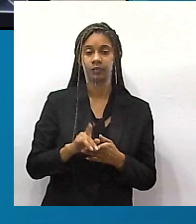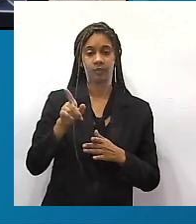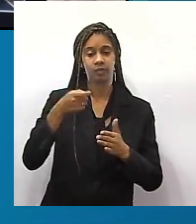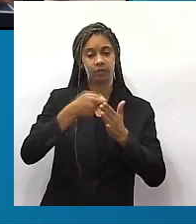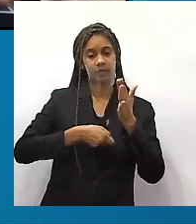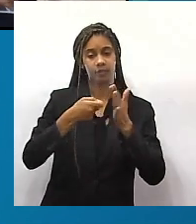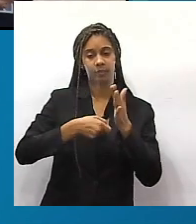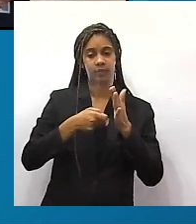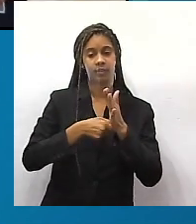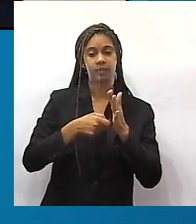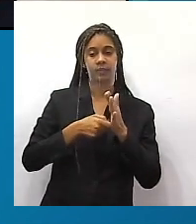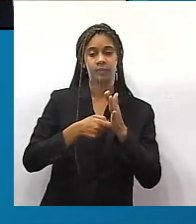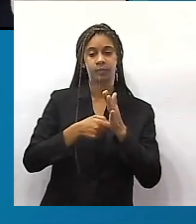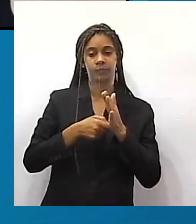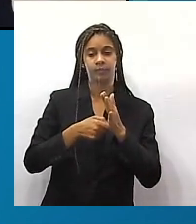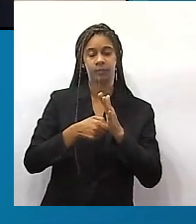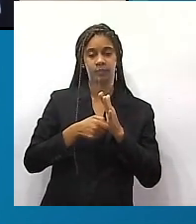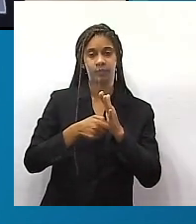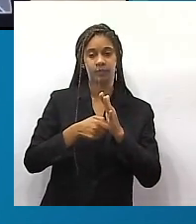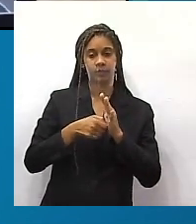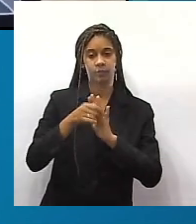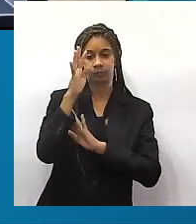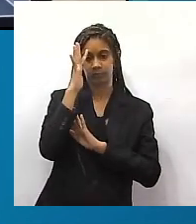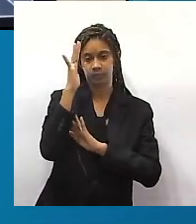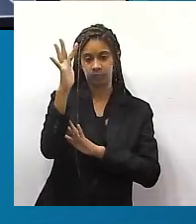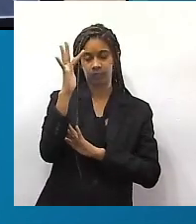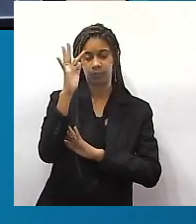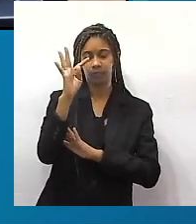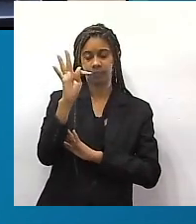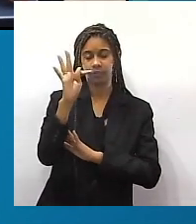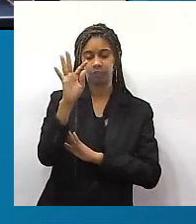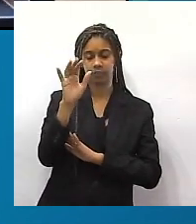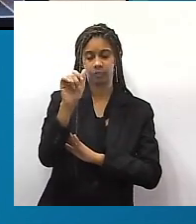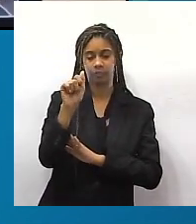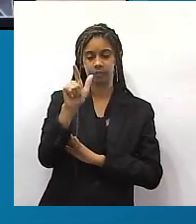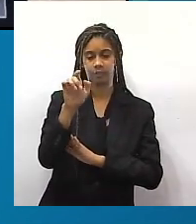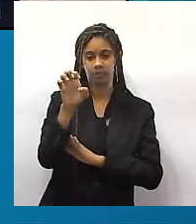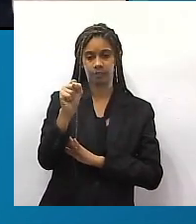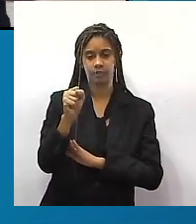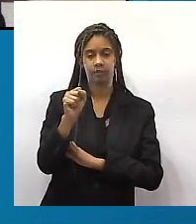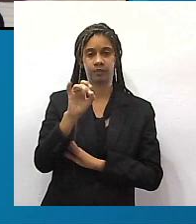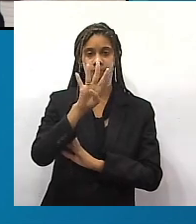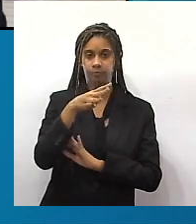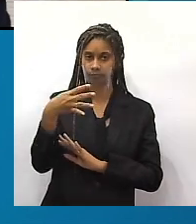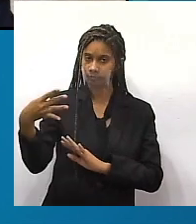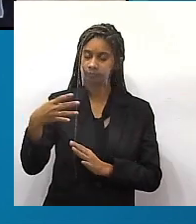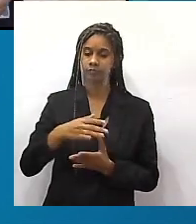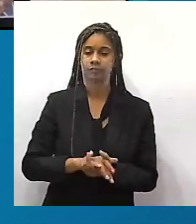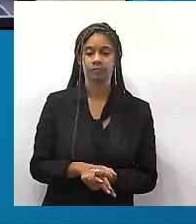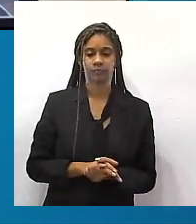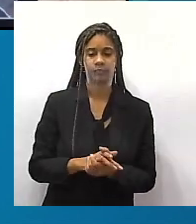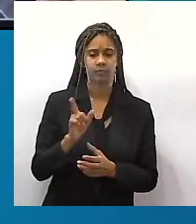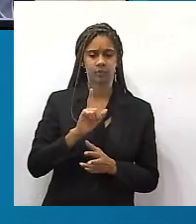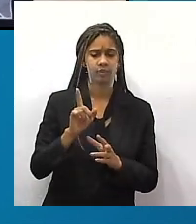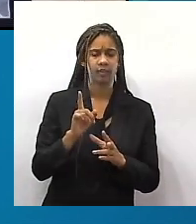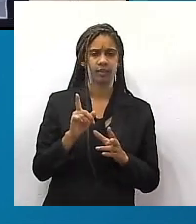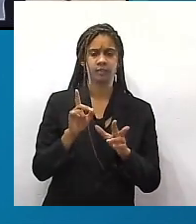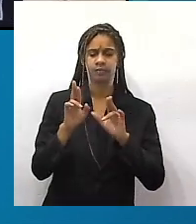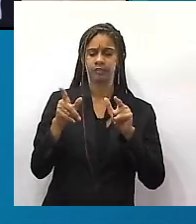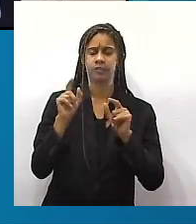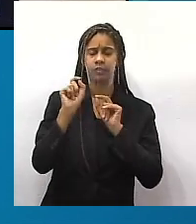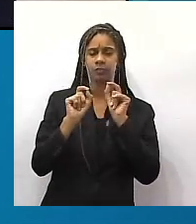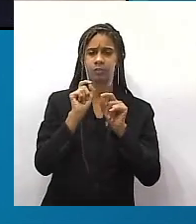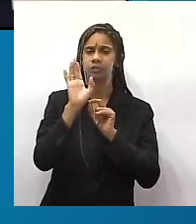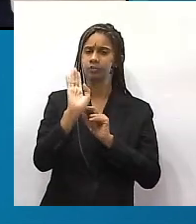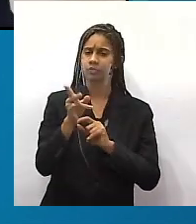de Tales aos triângulos. Veja que não tem nada diferente do que a gente viu anteriormente, é só